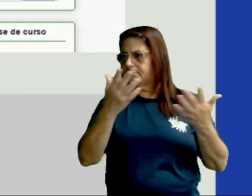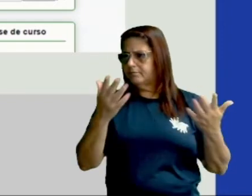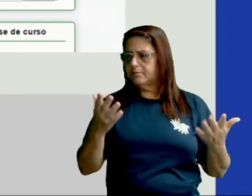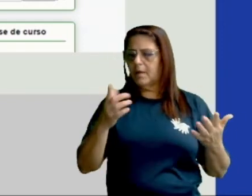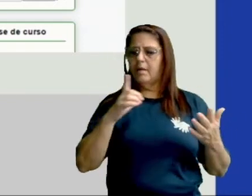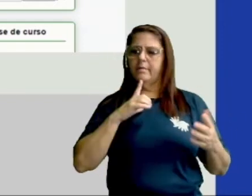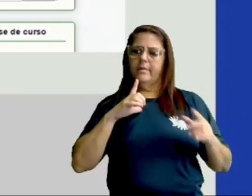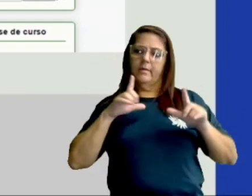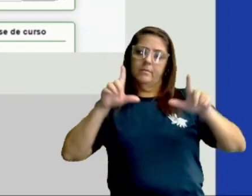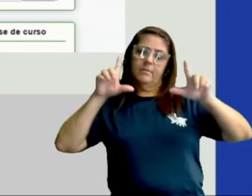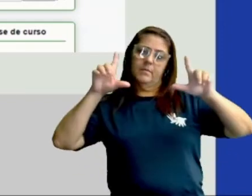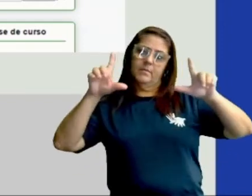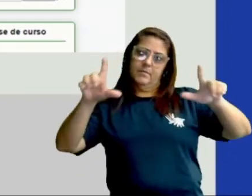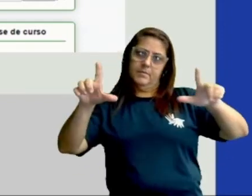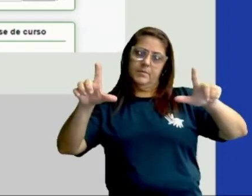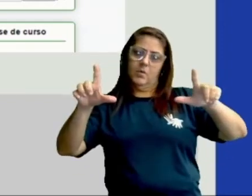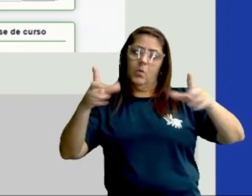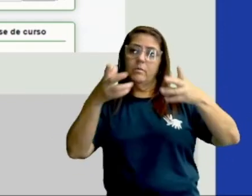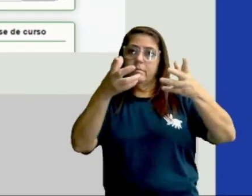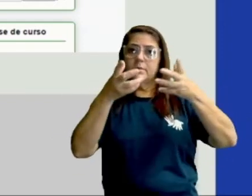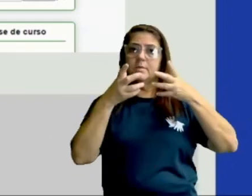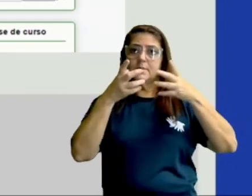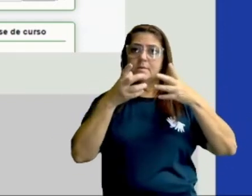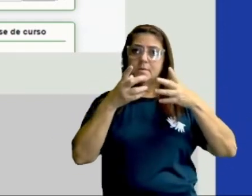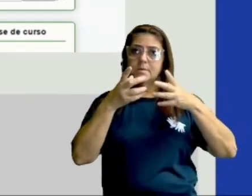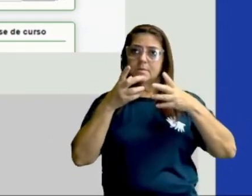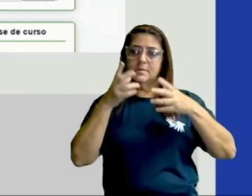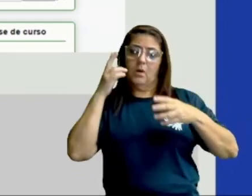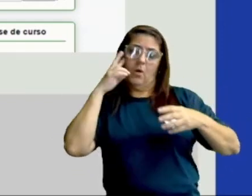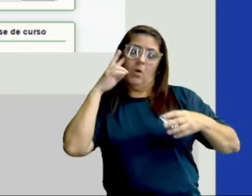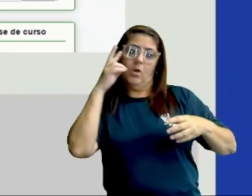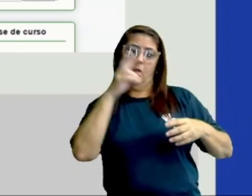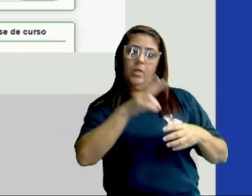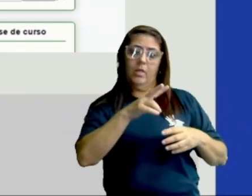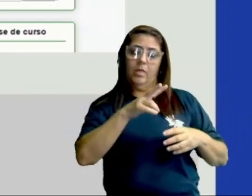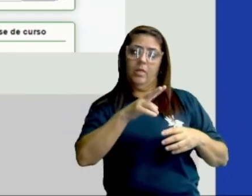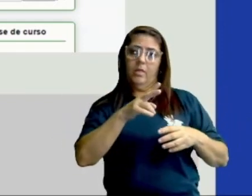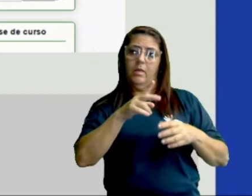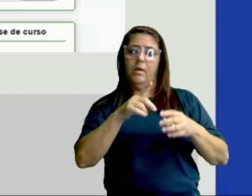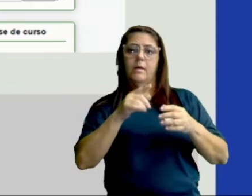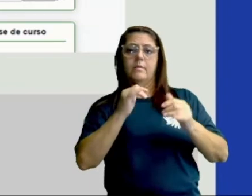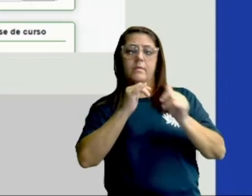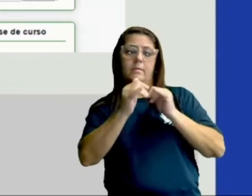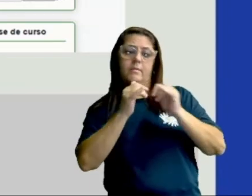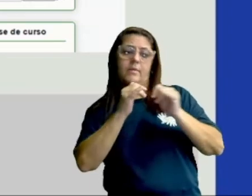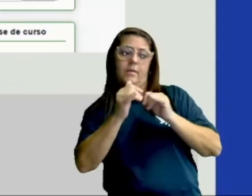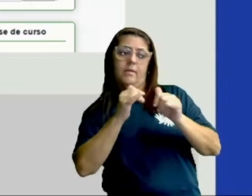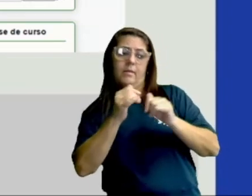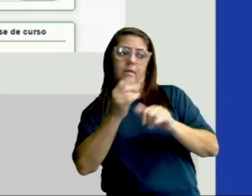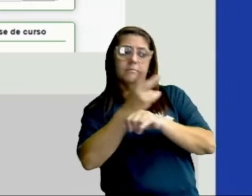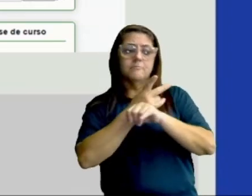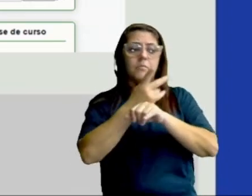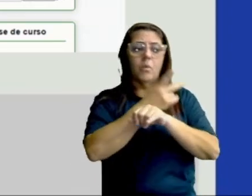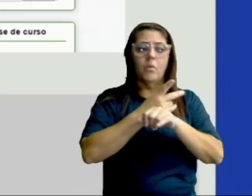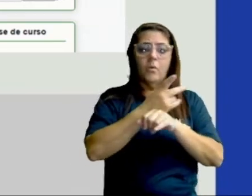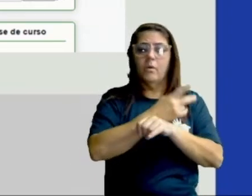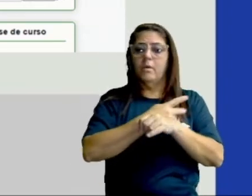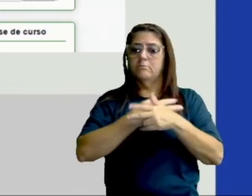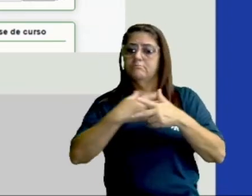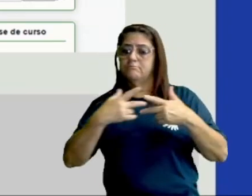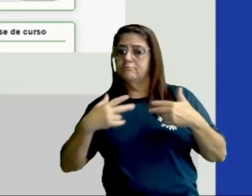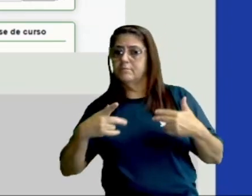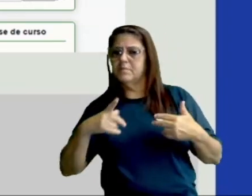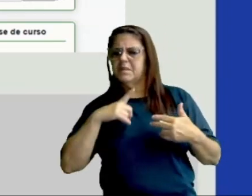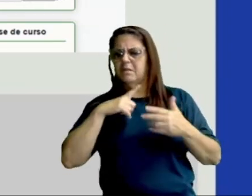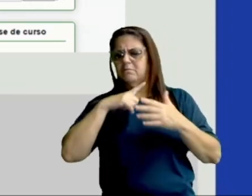essa página e quando você quiser, você vai ter acesso procurando na internet e fazendo sua busca na internet. Então